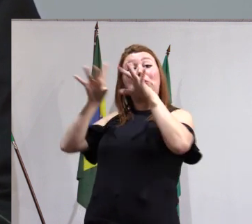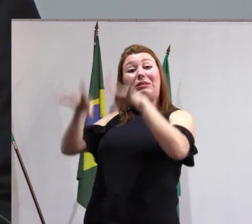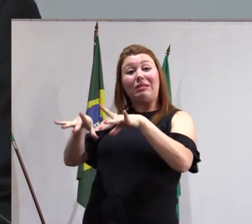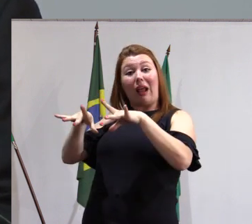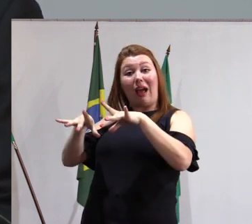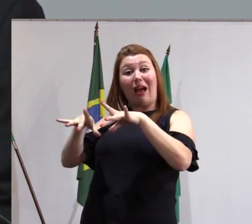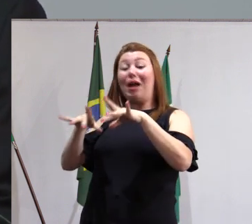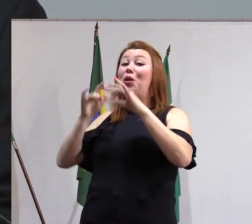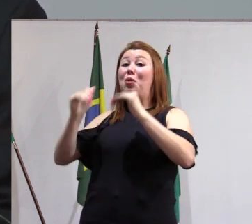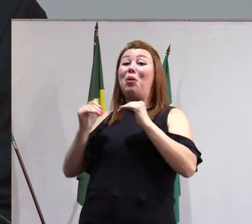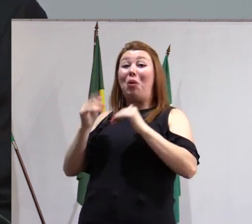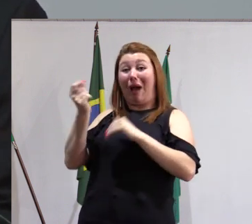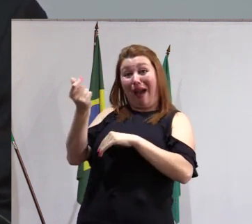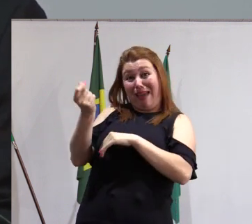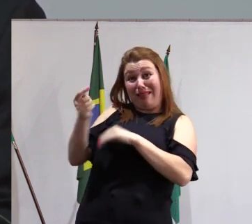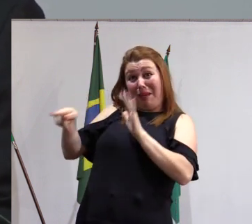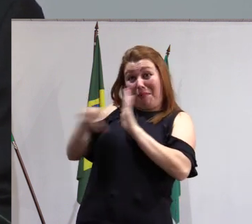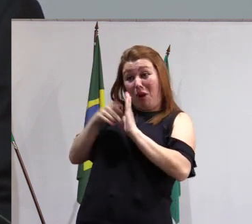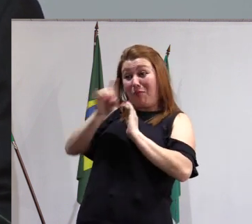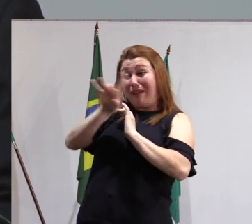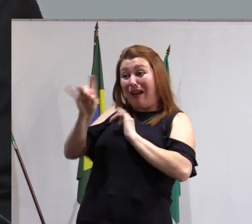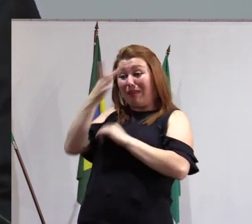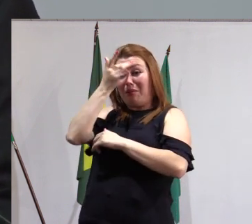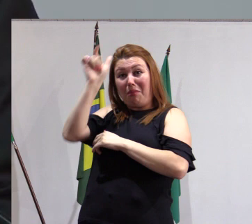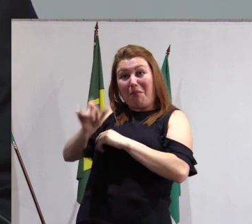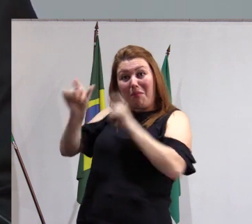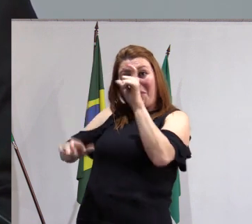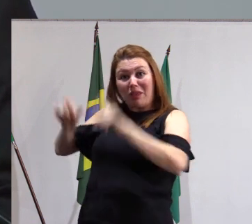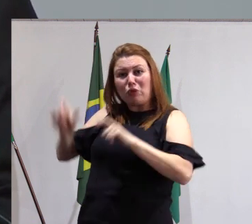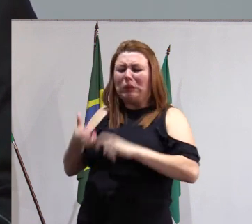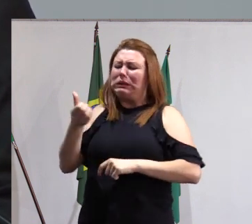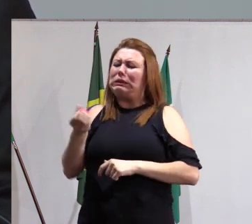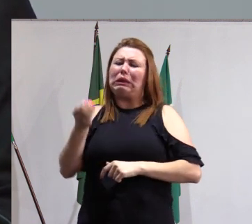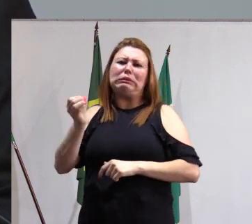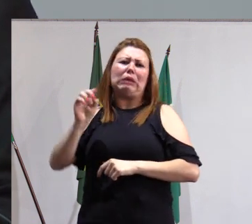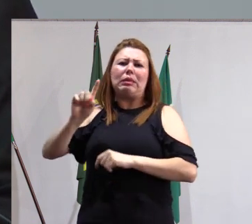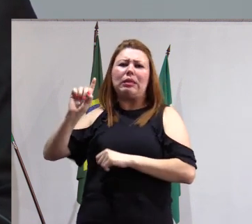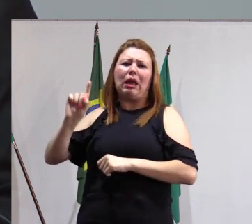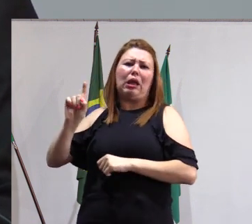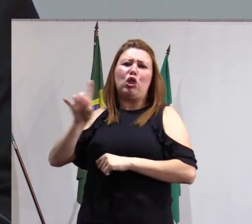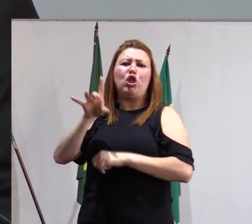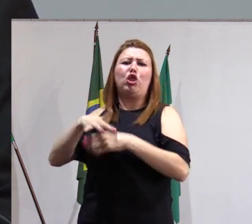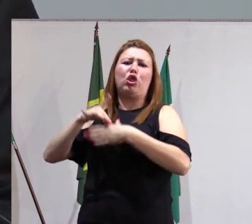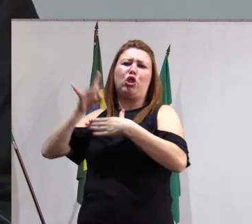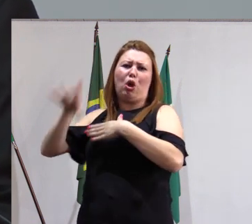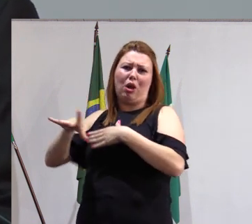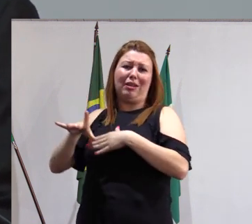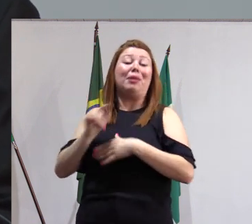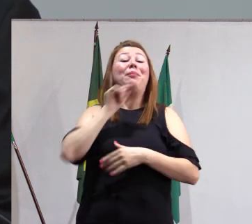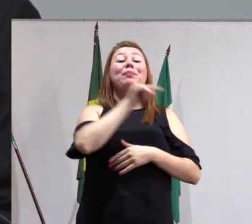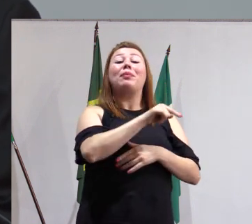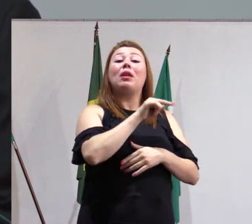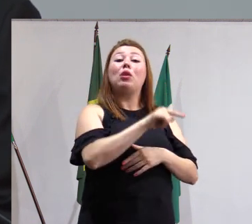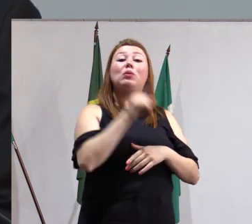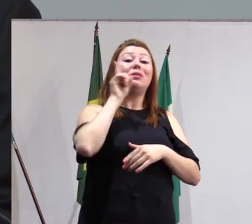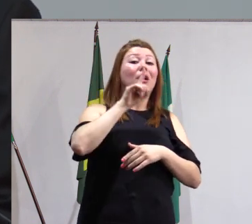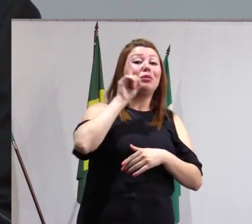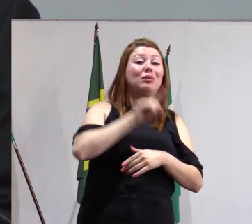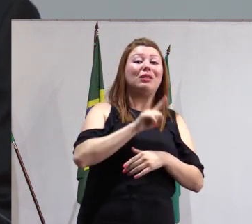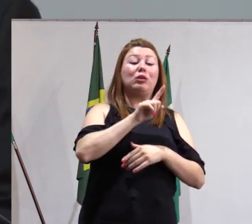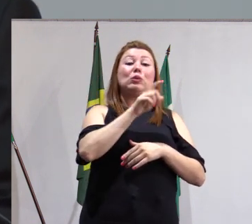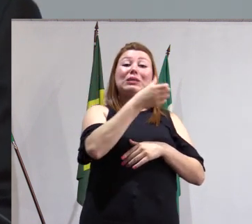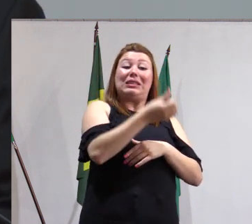capita acima dos 60 mil dólares. Os Estados Unidos é um país que tem uma renda per capita de 55 mil dólares.